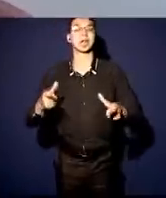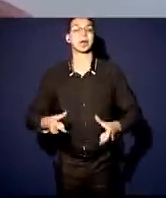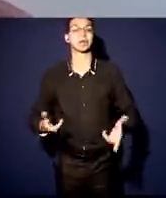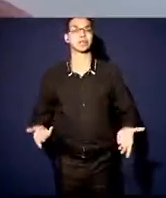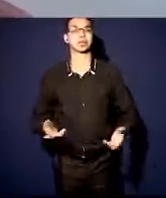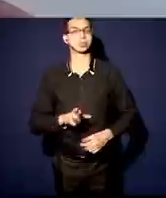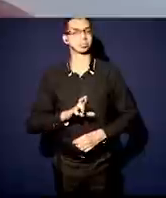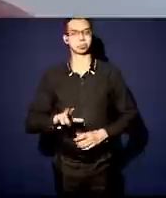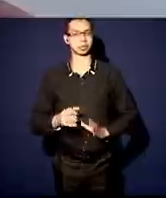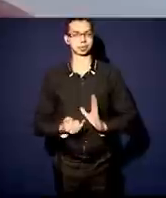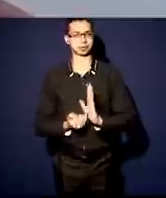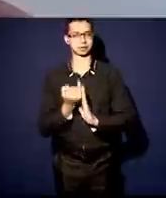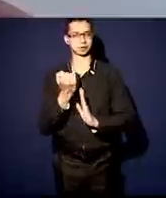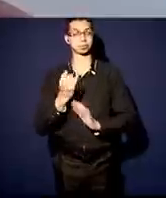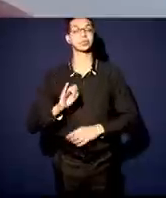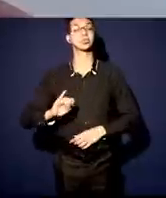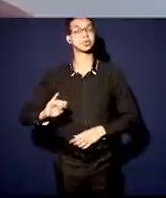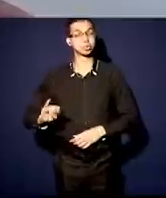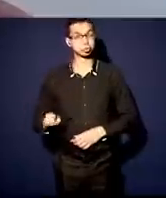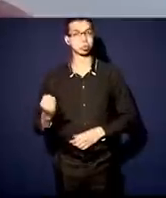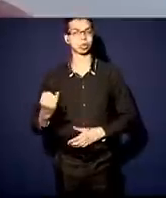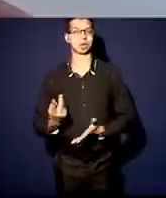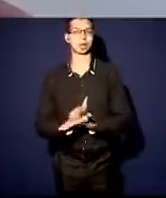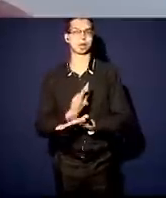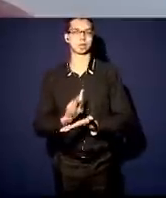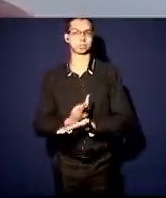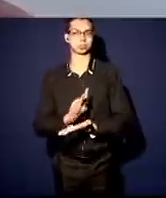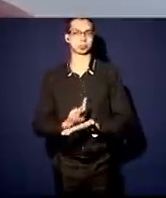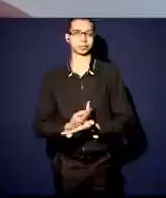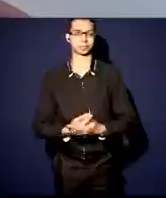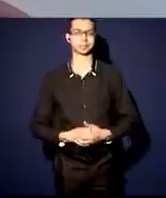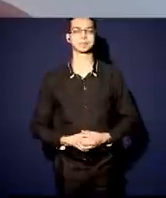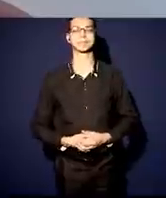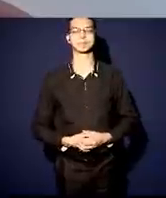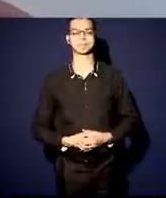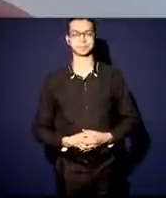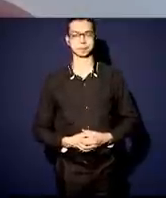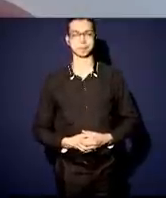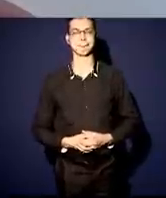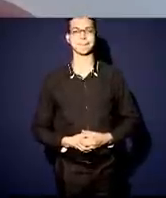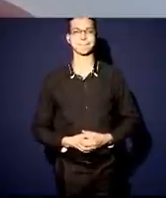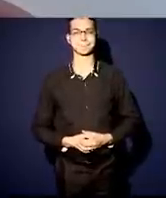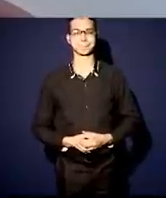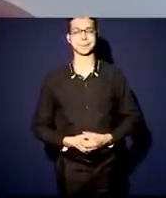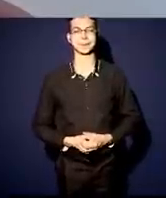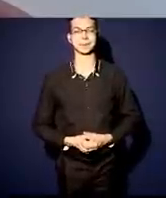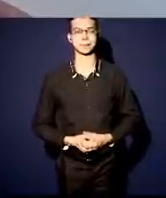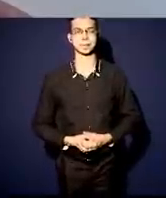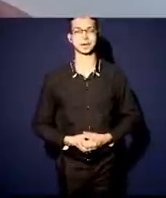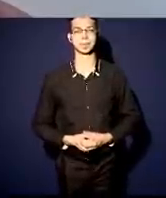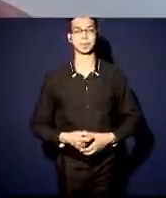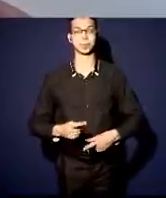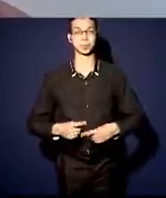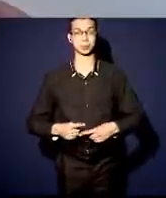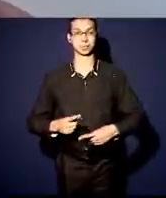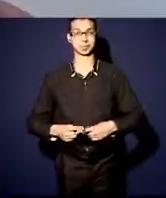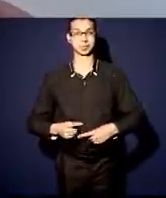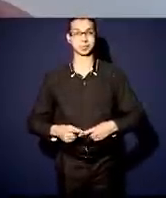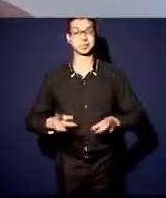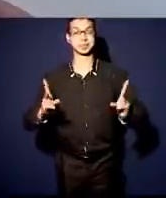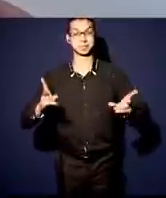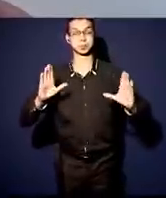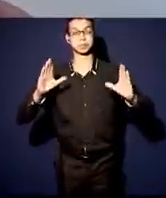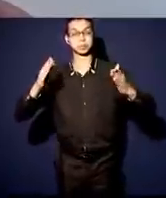no juro. No final, essa quantidade de cortes, né, que o mercado tem nos juros,